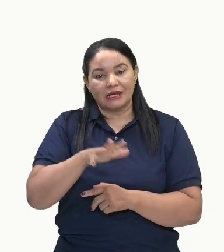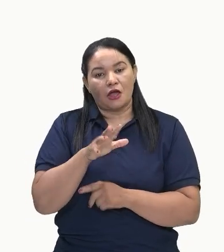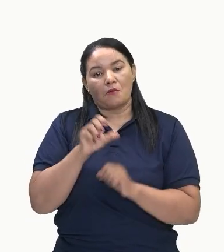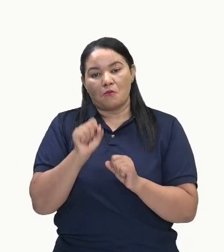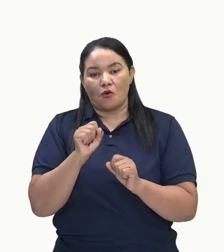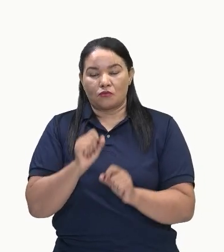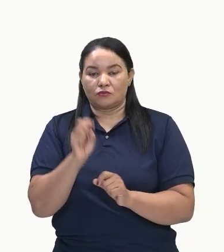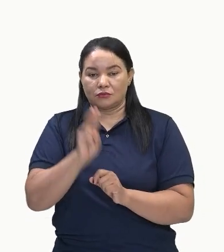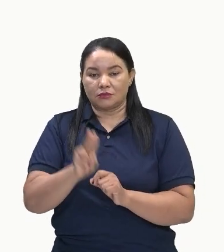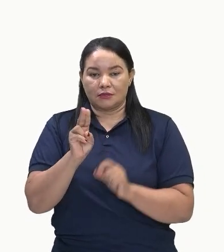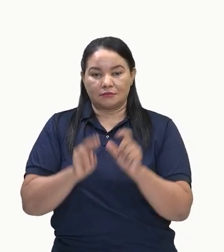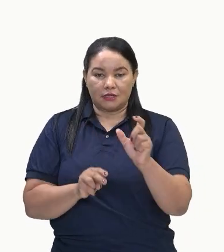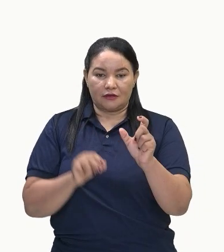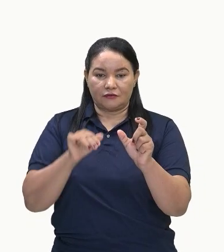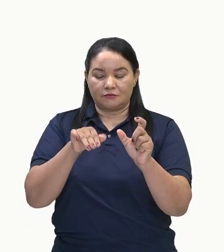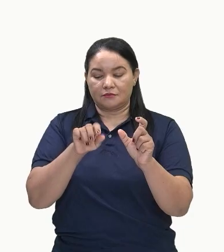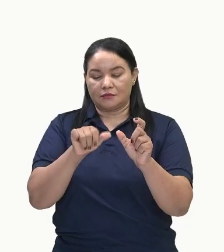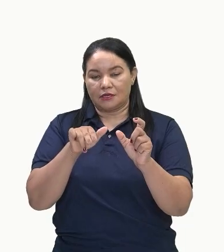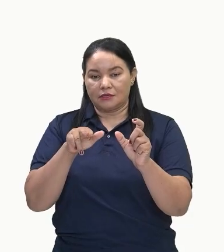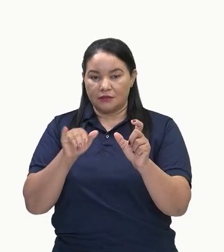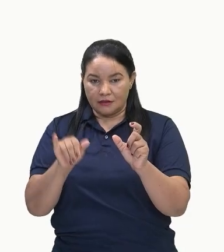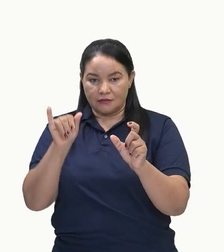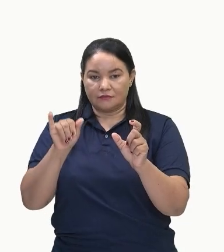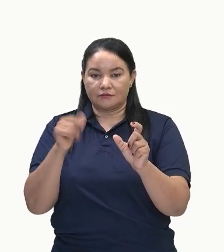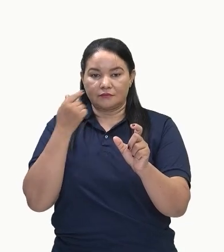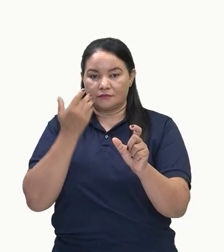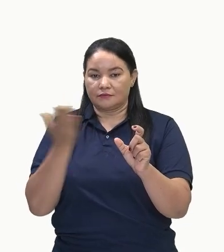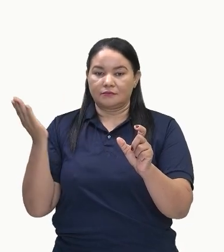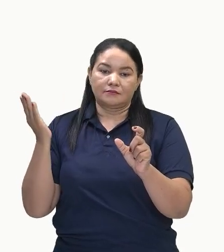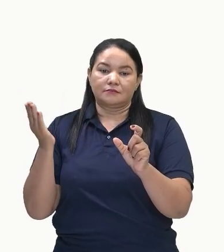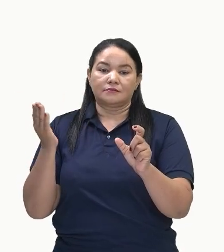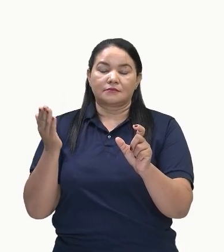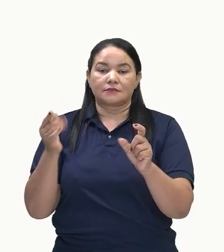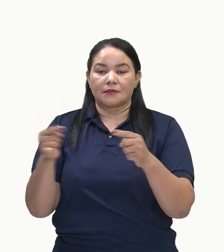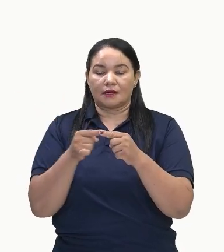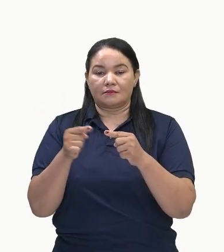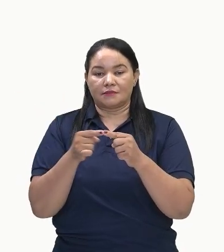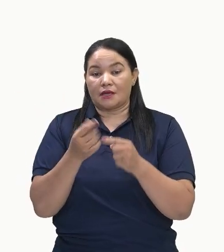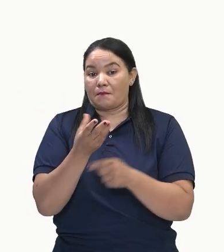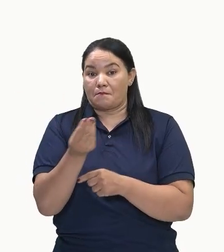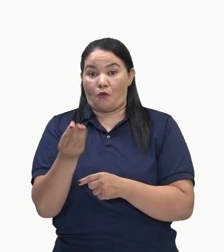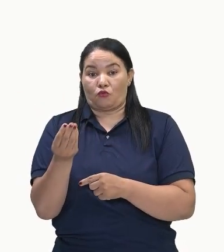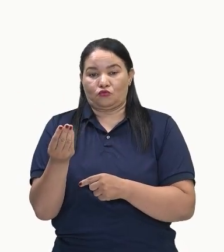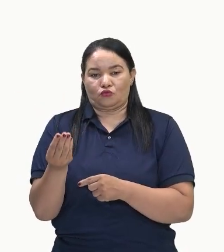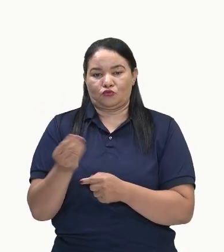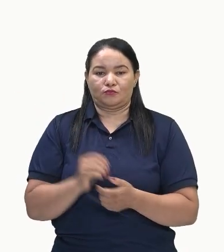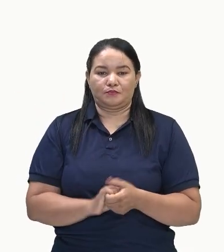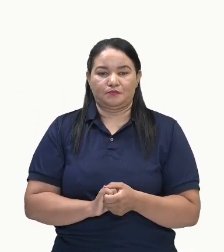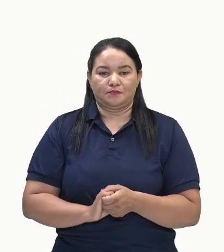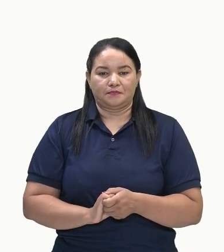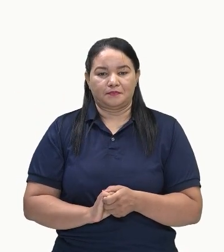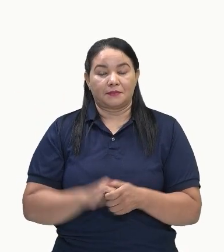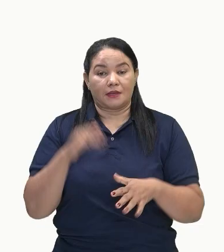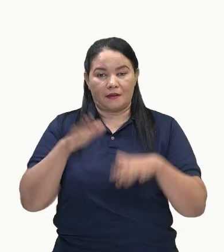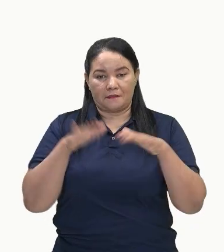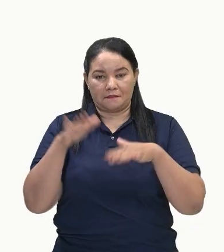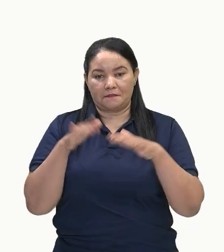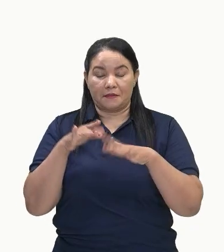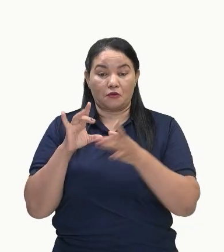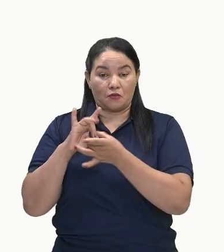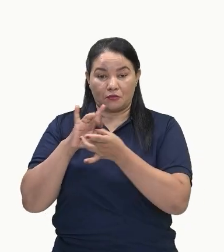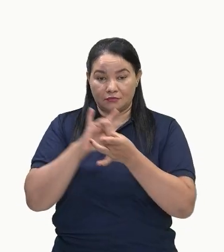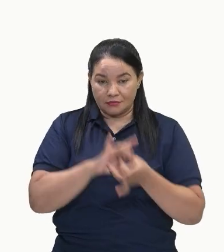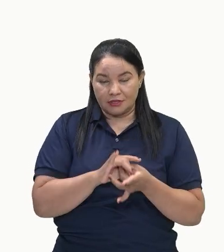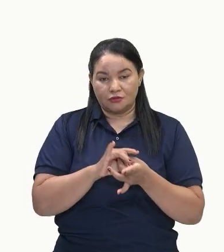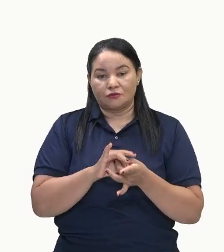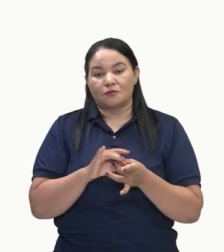significa muitos, tá? Muitos ou muitas, tá? Aí depende do contexto, tá? Nesse caso aqui,